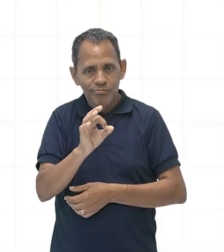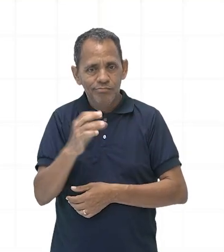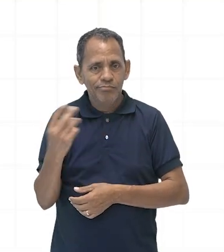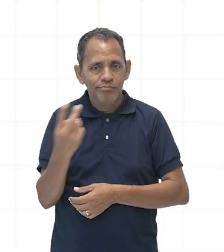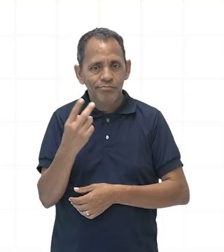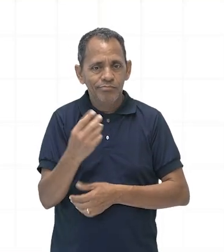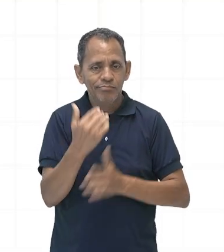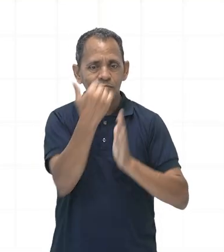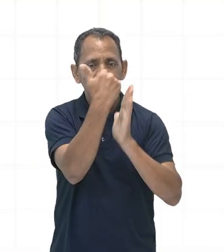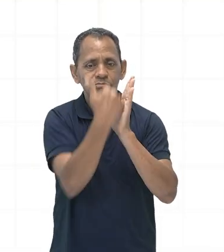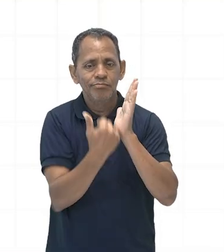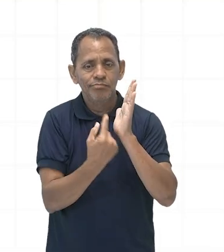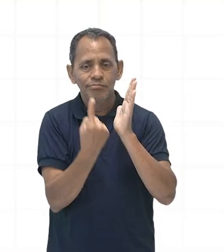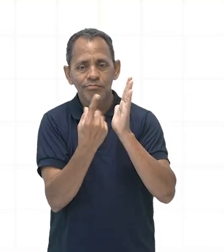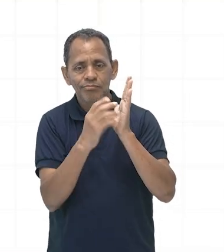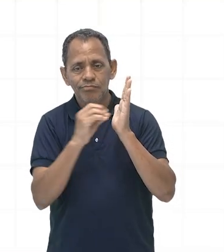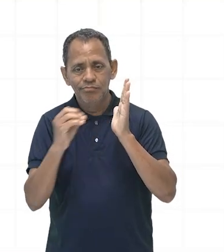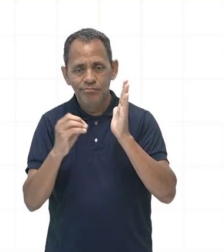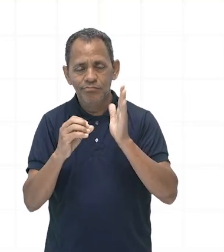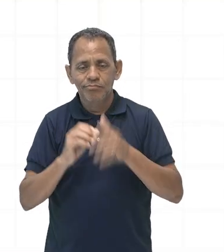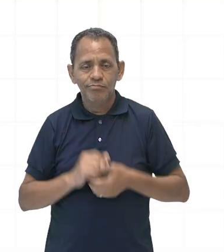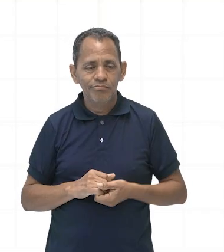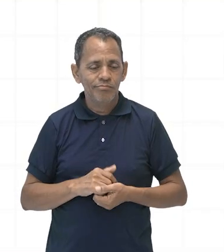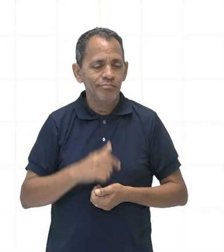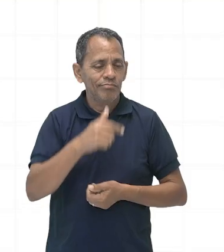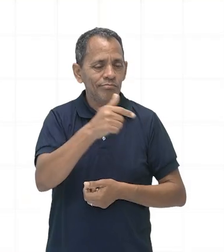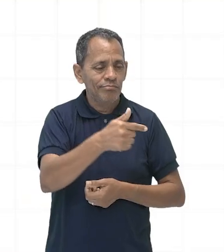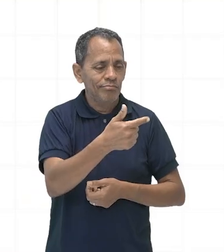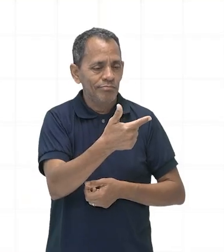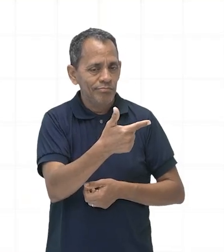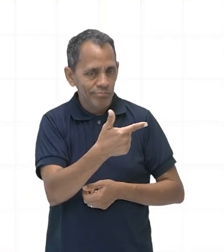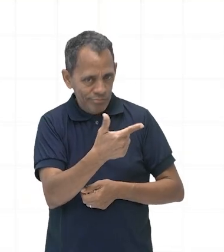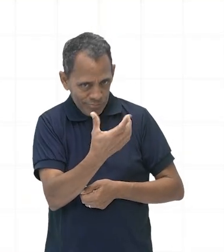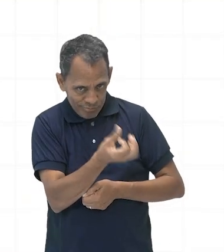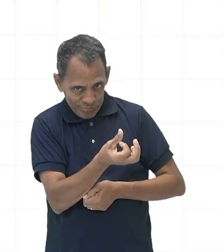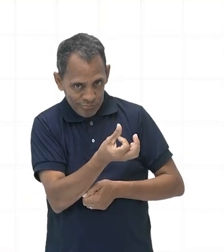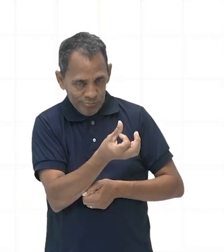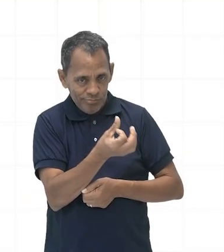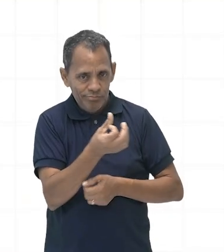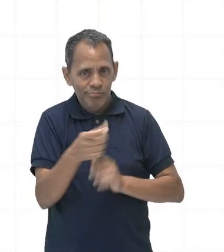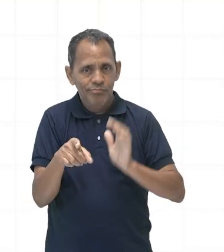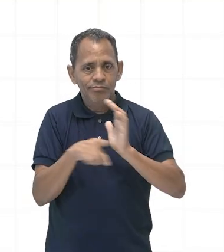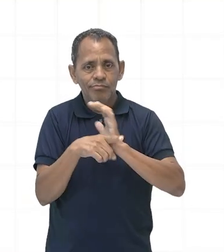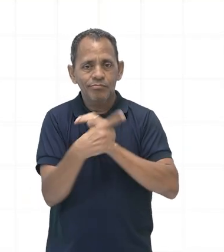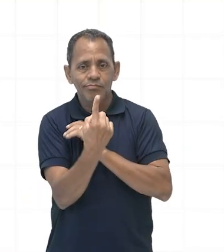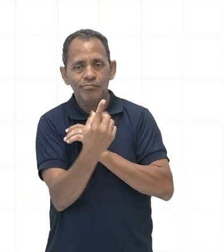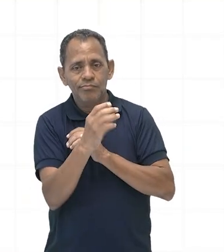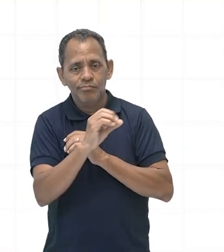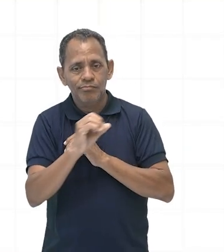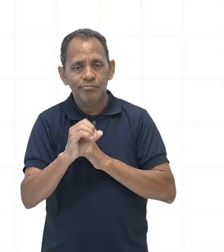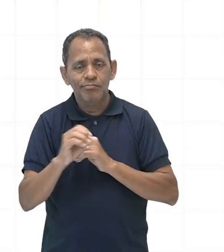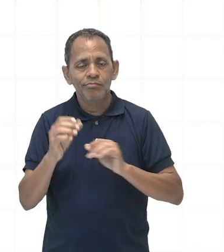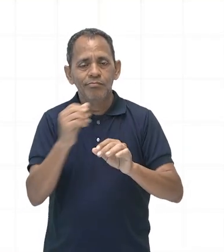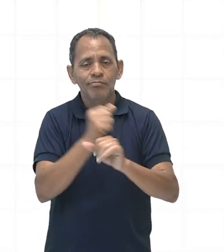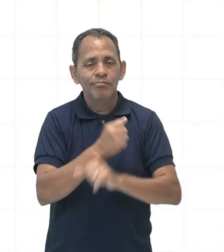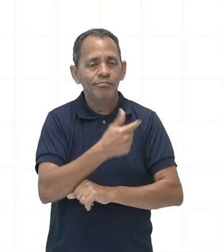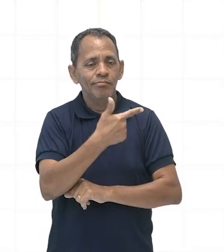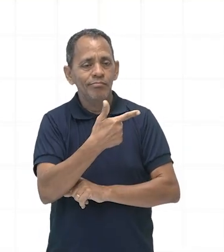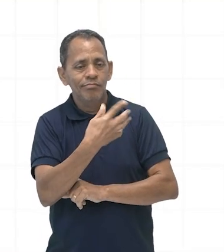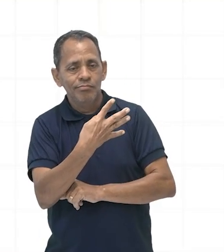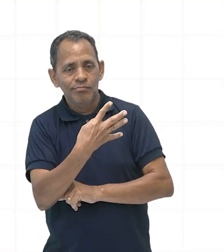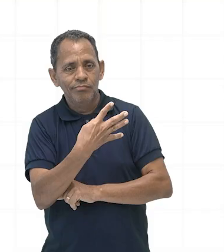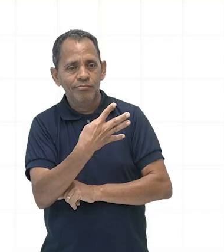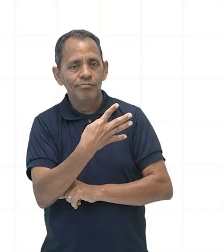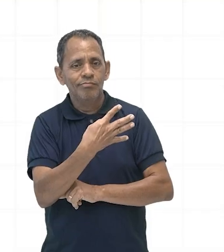que aí eu tiro 100. Então, 76 menos 100, nós vamos obter